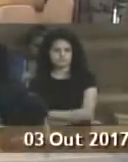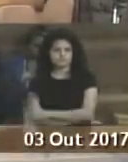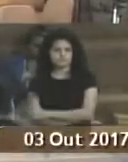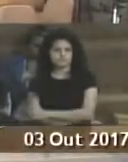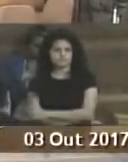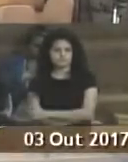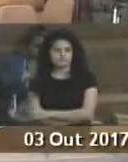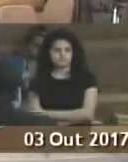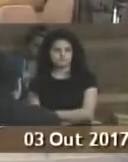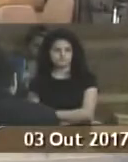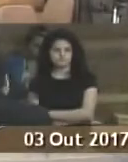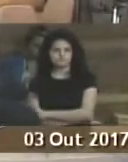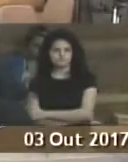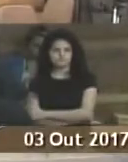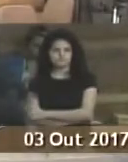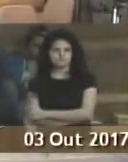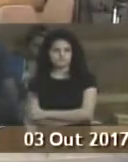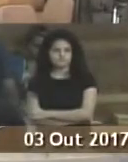hoje, não.